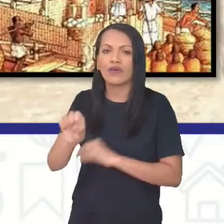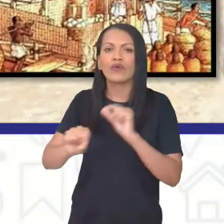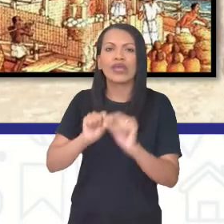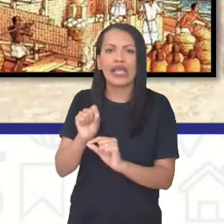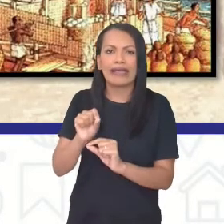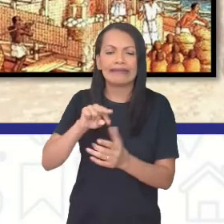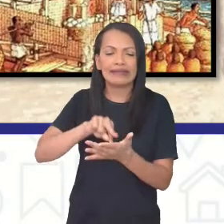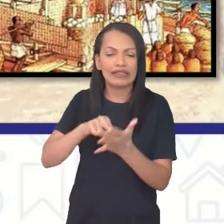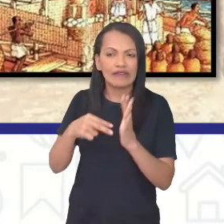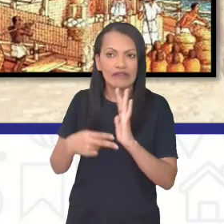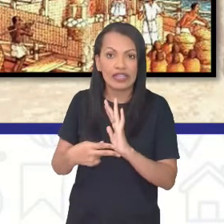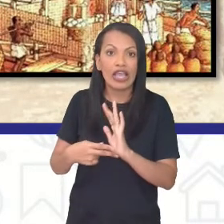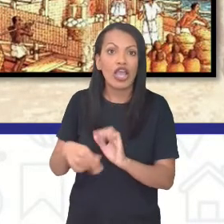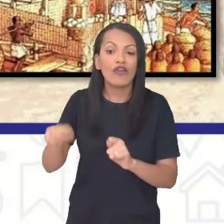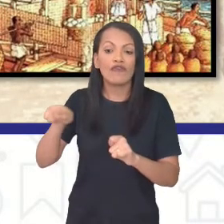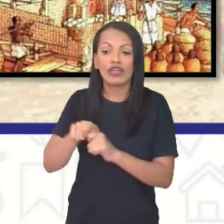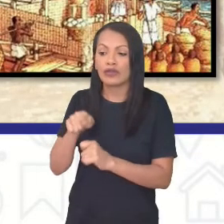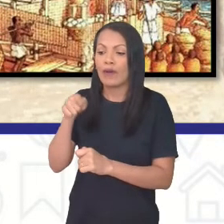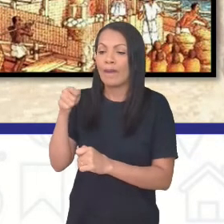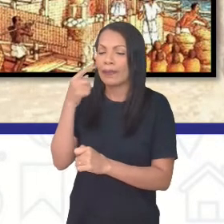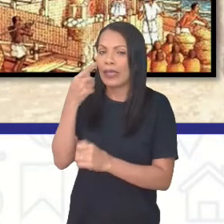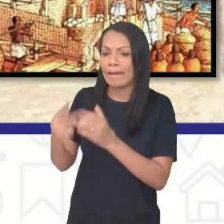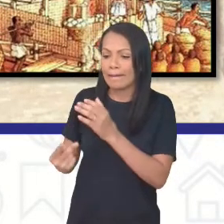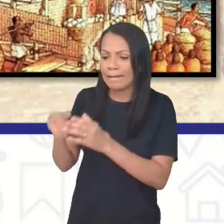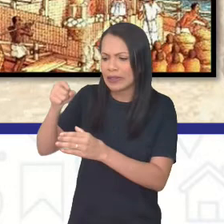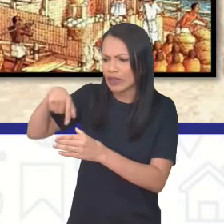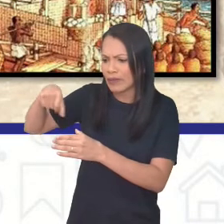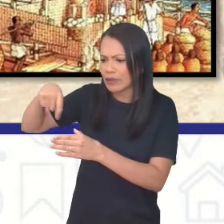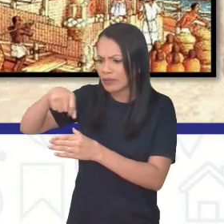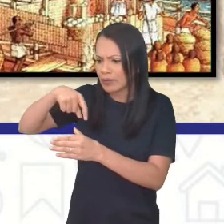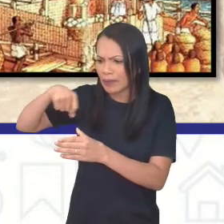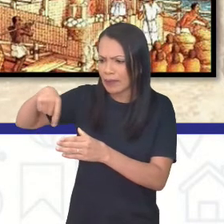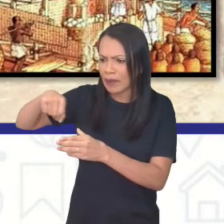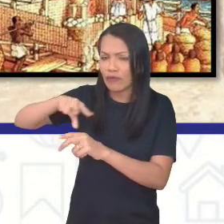né, ele arando a terra com um arado